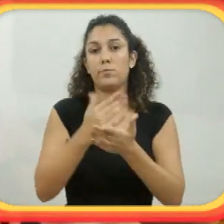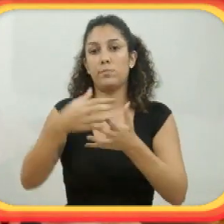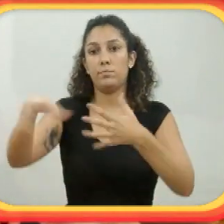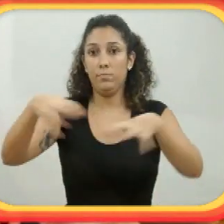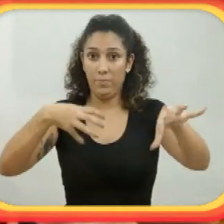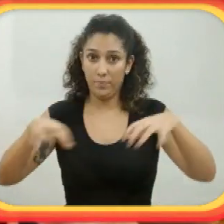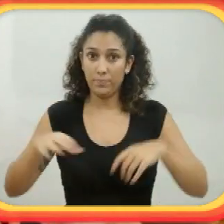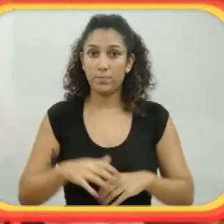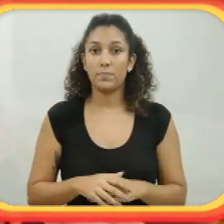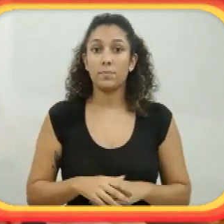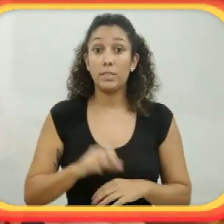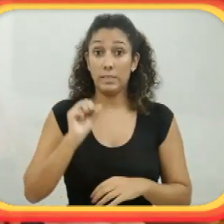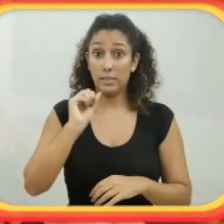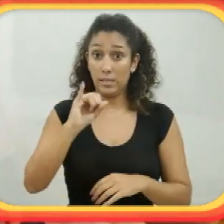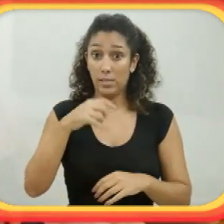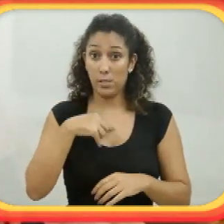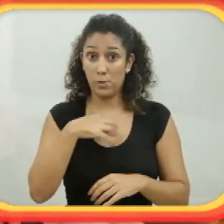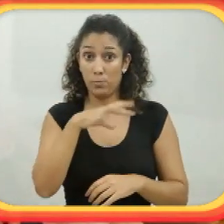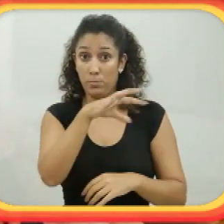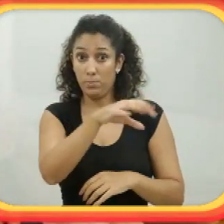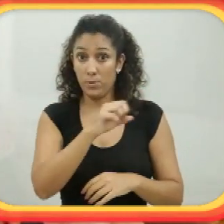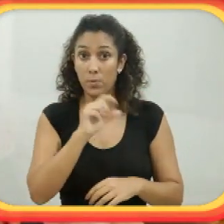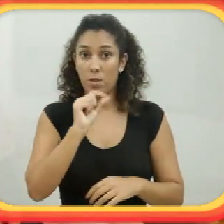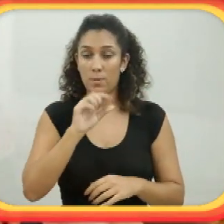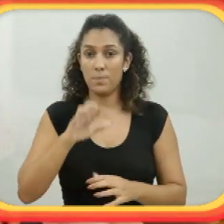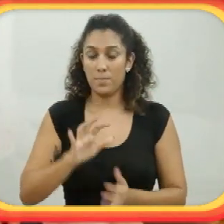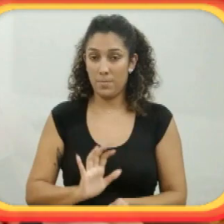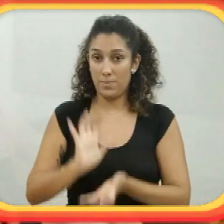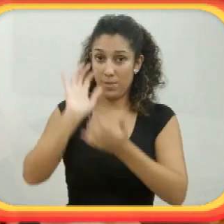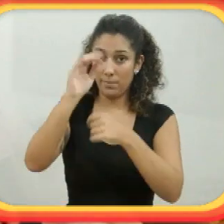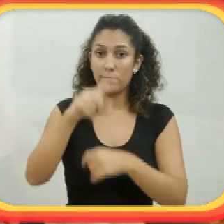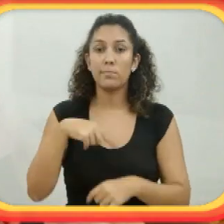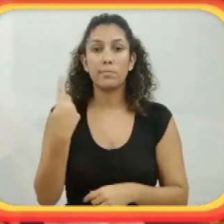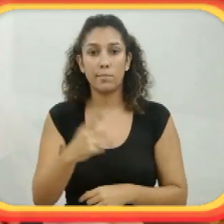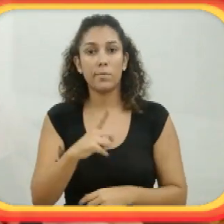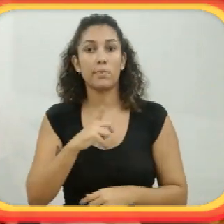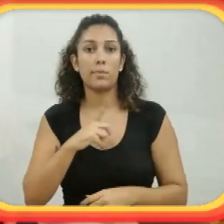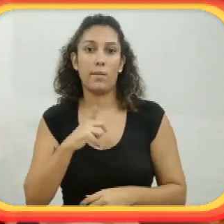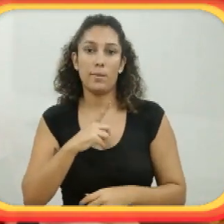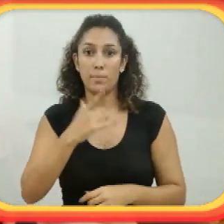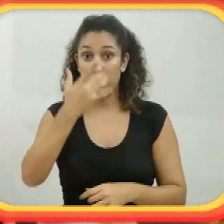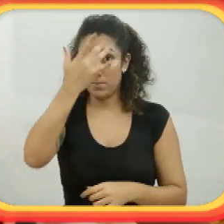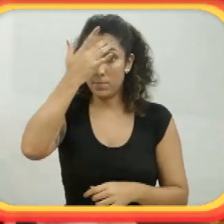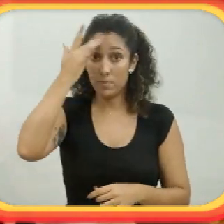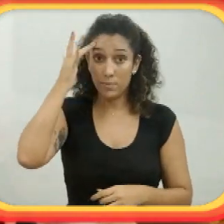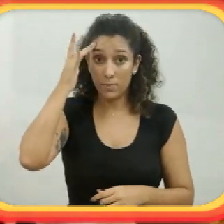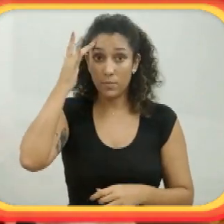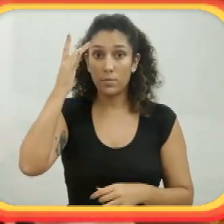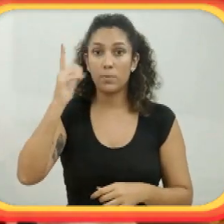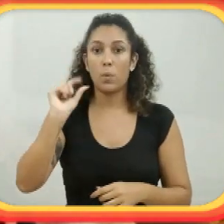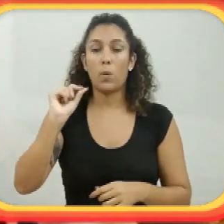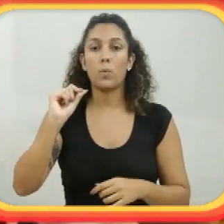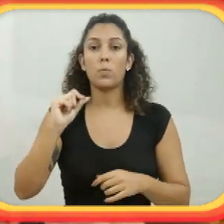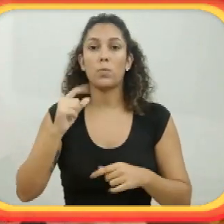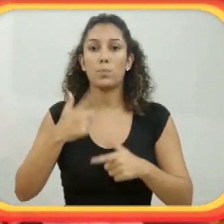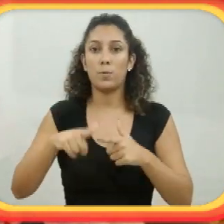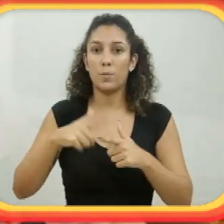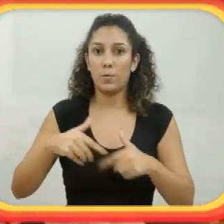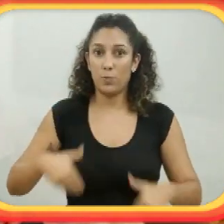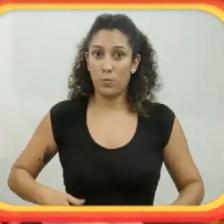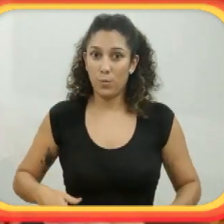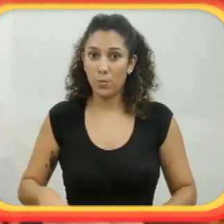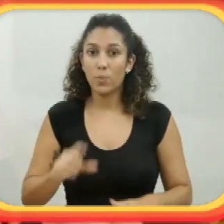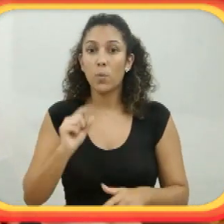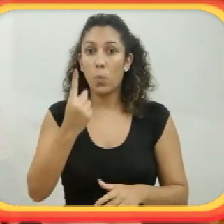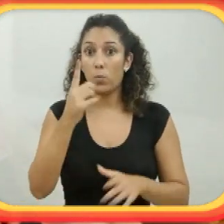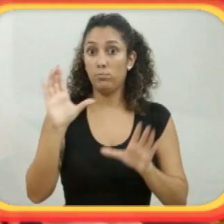amputados que correm com prótese, né, abaixo do joelho, prótese ou amputações